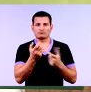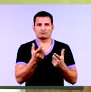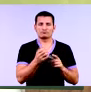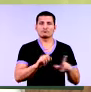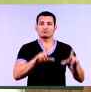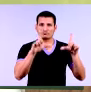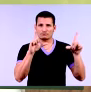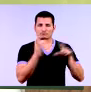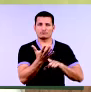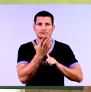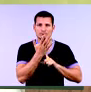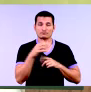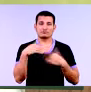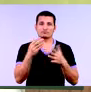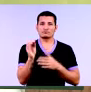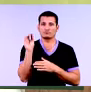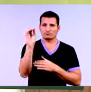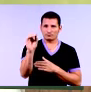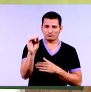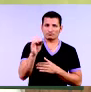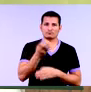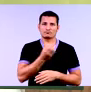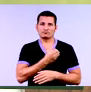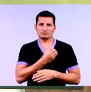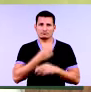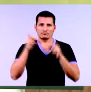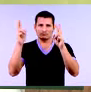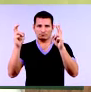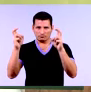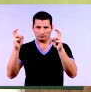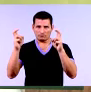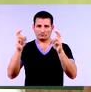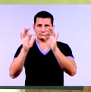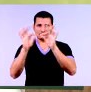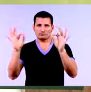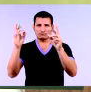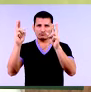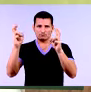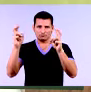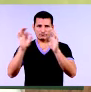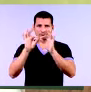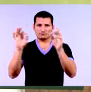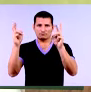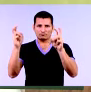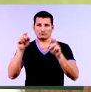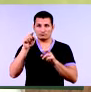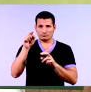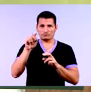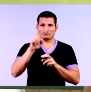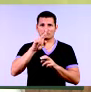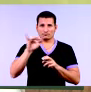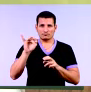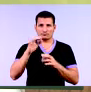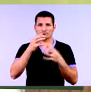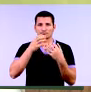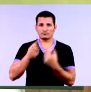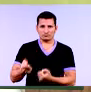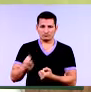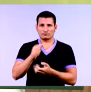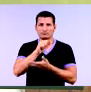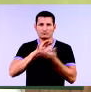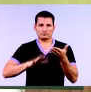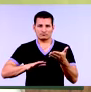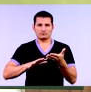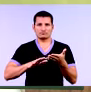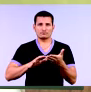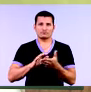Então, quando a gente atribui um valor entre aspas, né, a variável vai receber esse valor entre aspas, entendendo que é um texto.